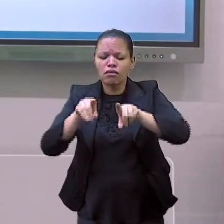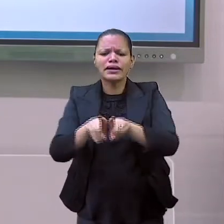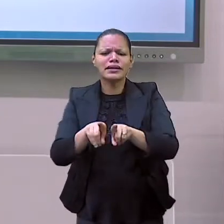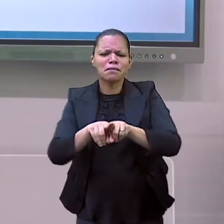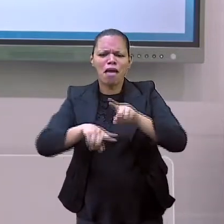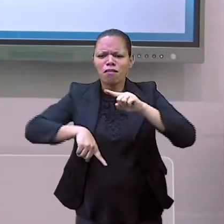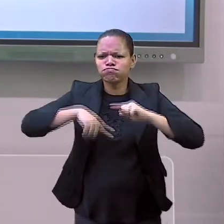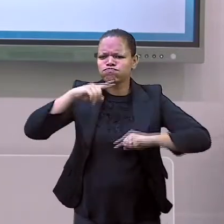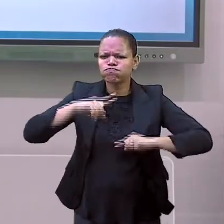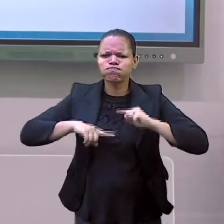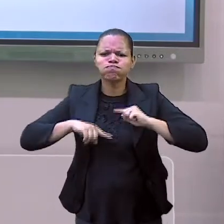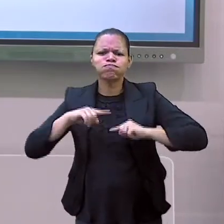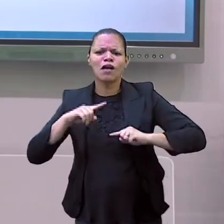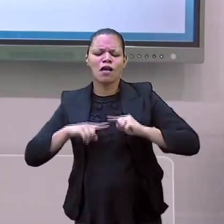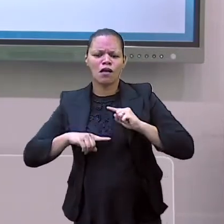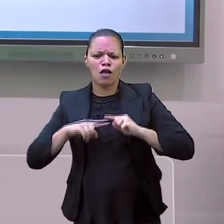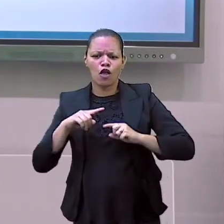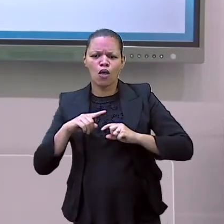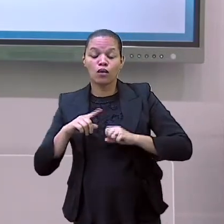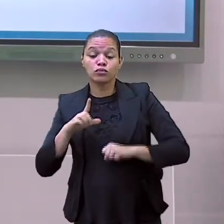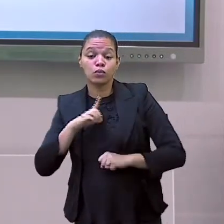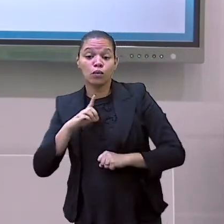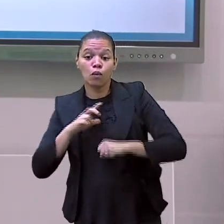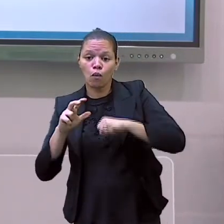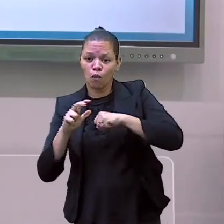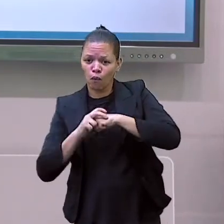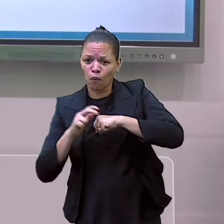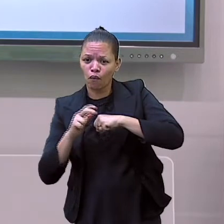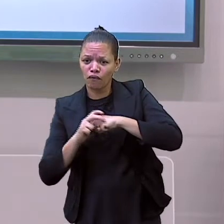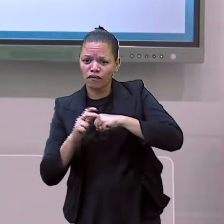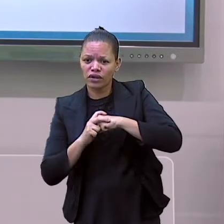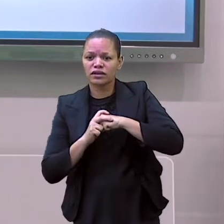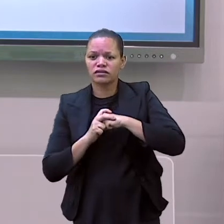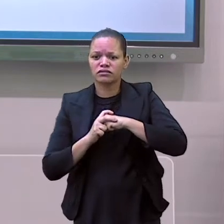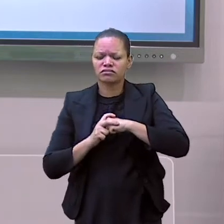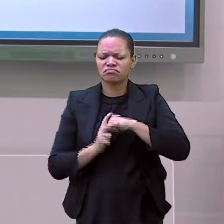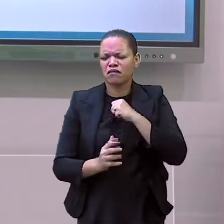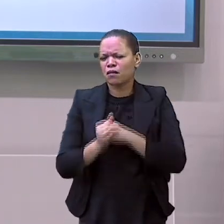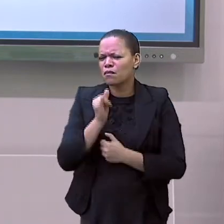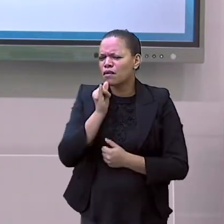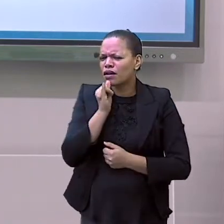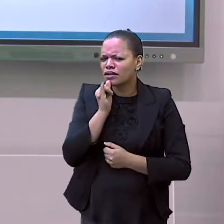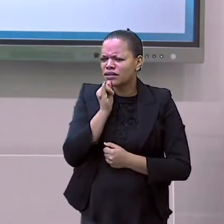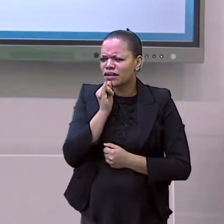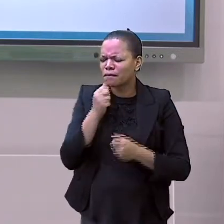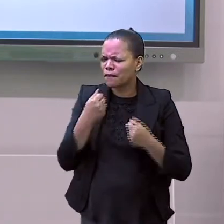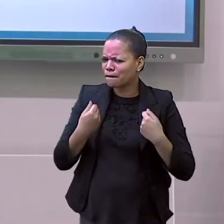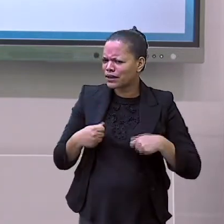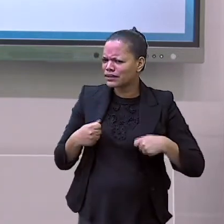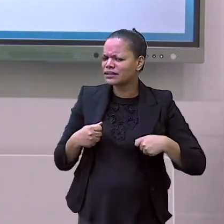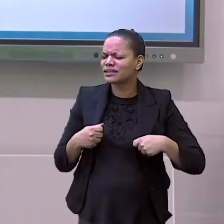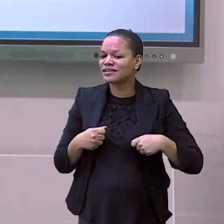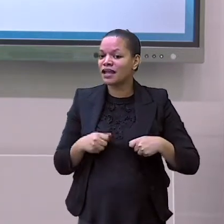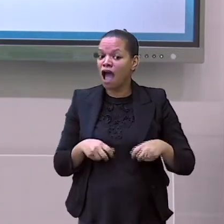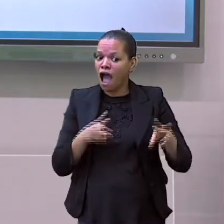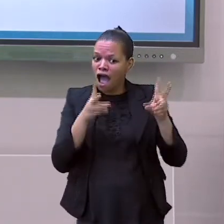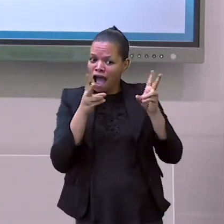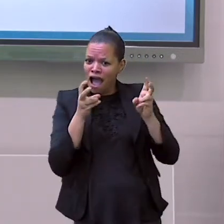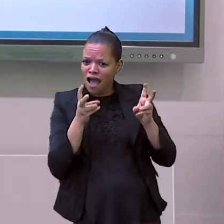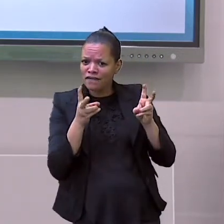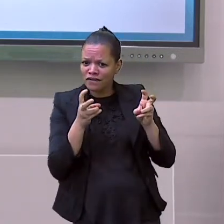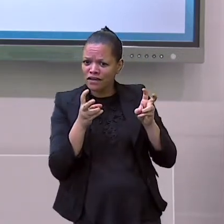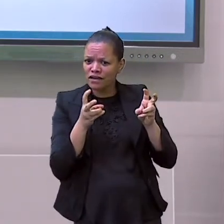estar atentos aí à água, o solo e objetos contaminados. Como que eu vou contaminar